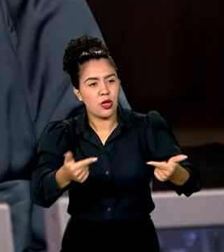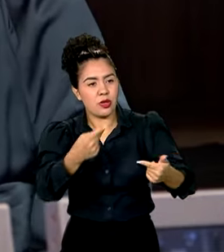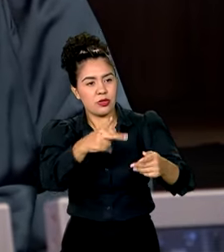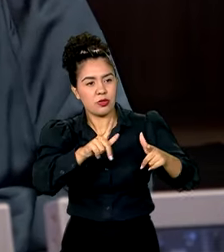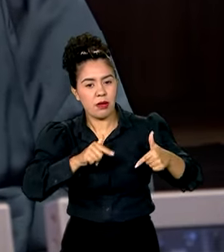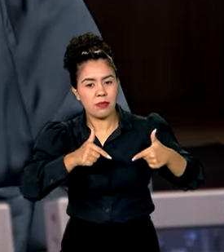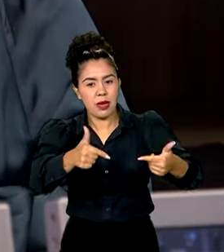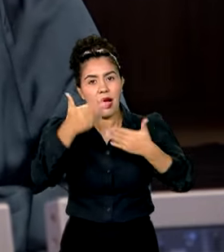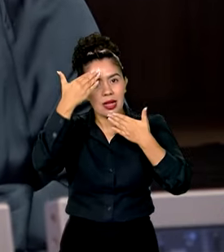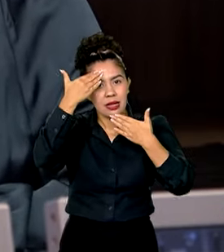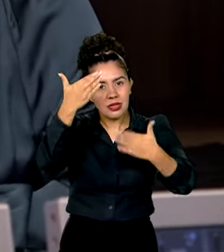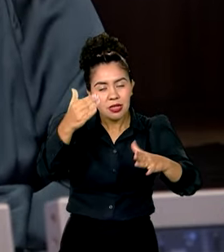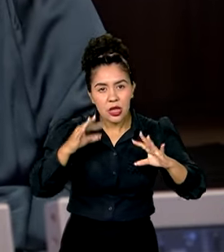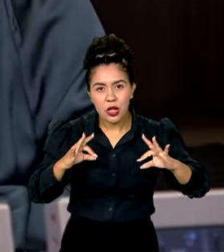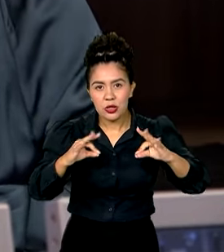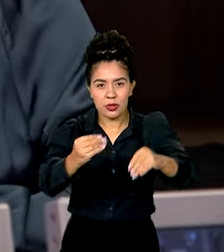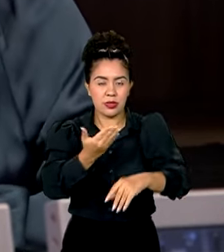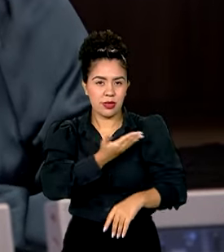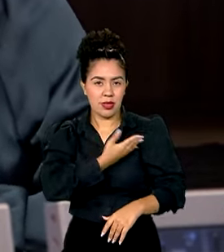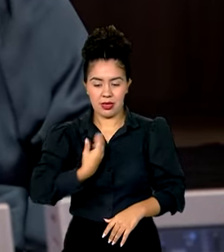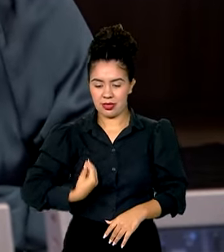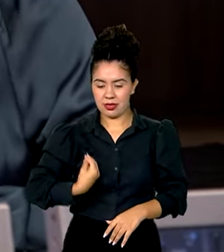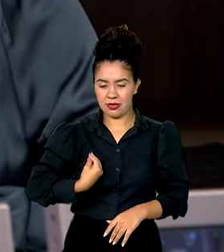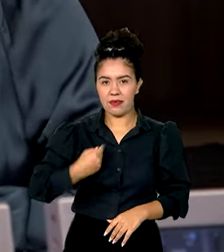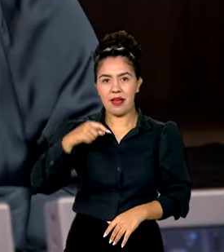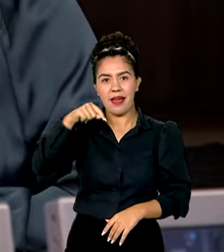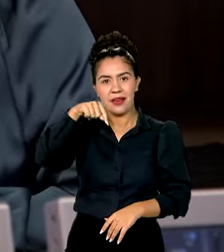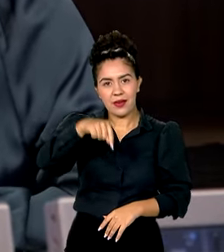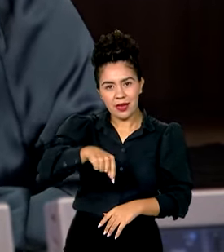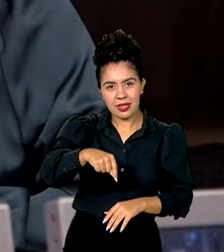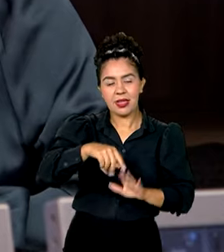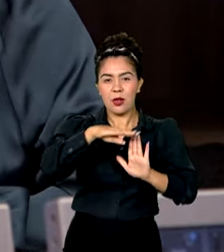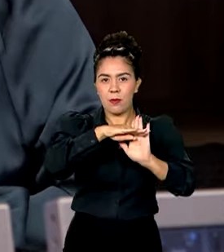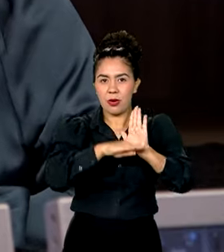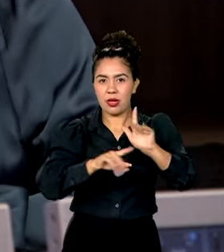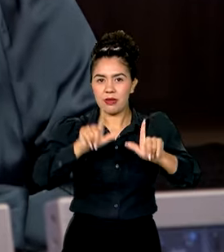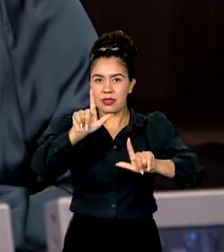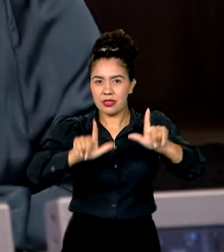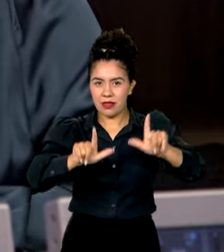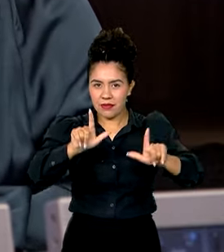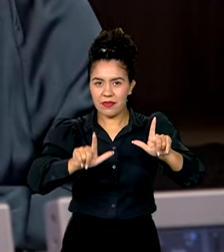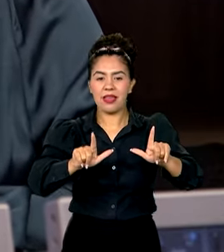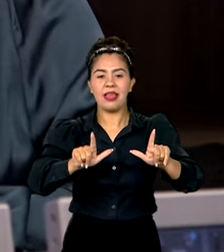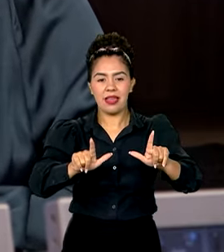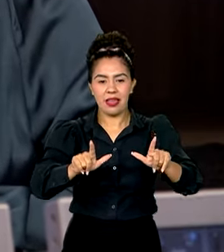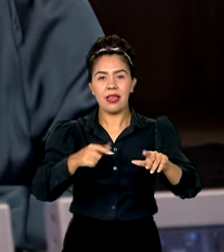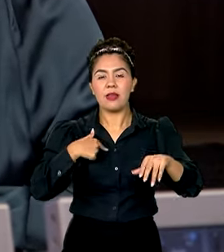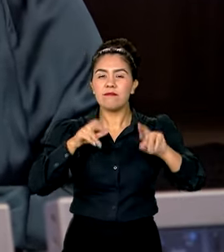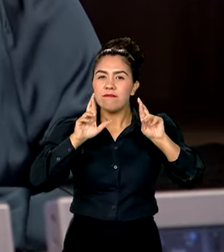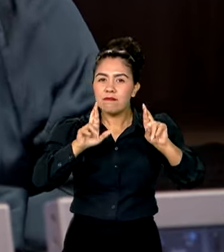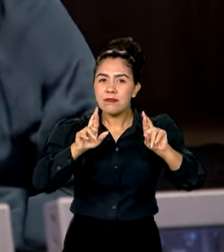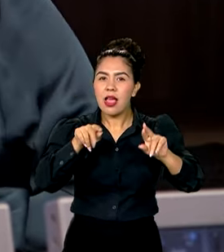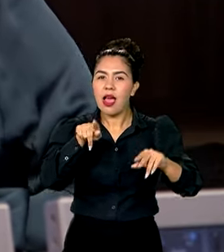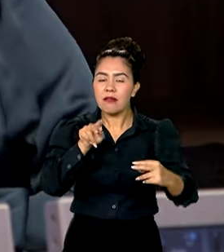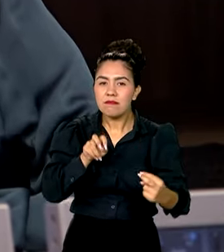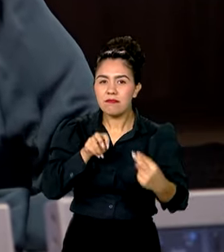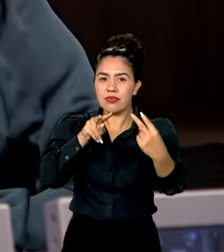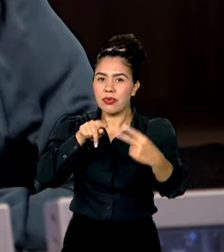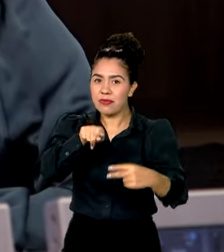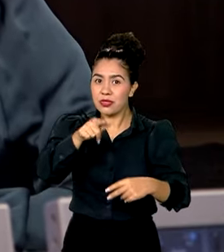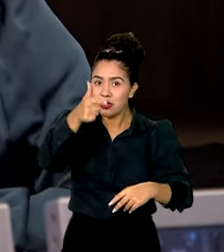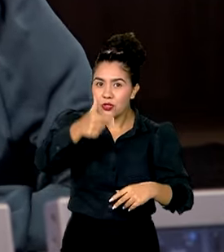agradecer também aos colegas que estiveram aqui com a gente hoje fazendo o bom dia ministra espero revê-los em em outras